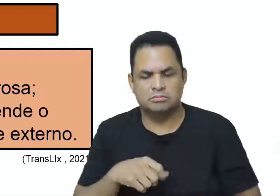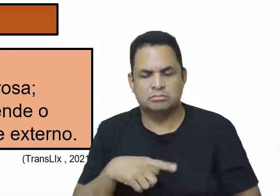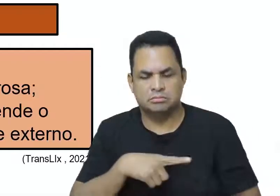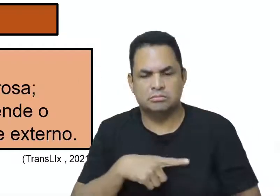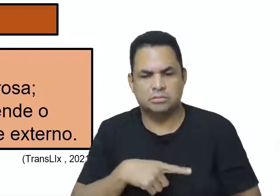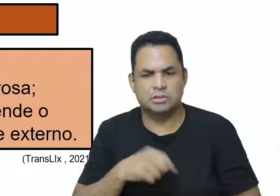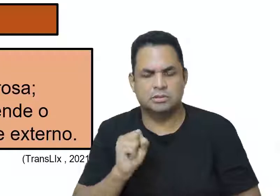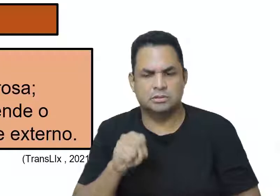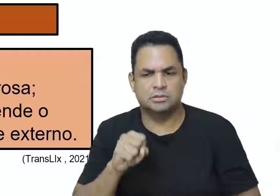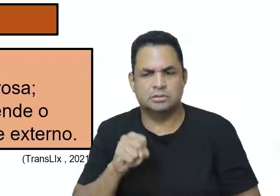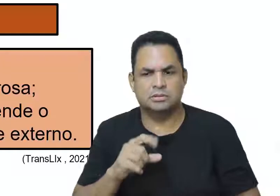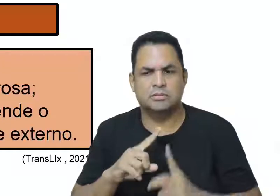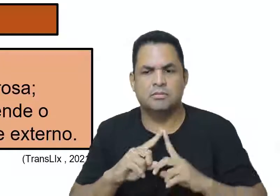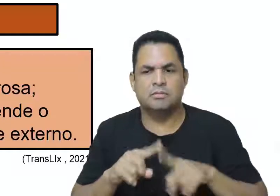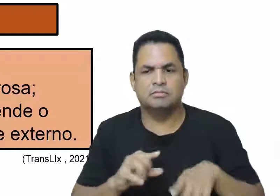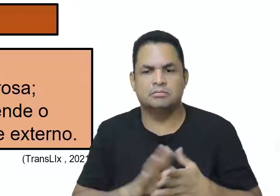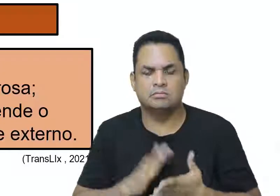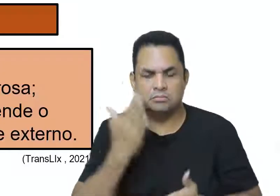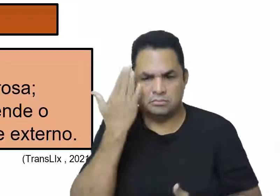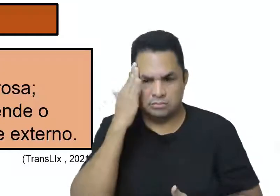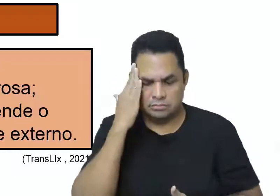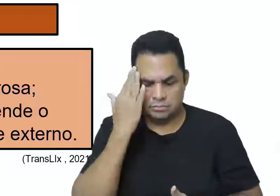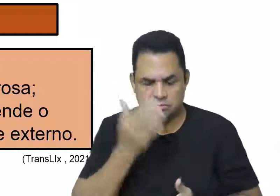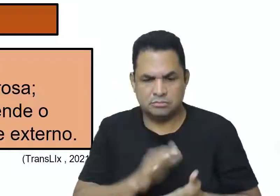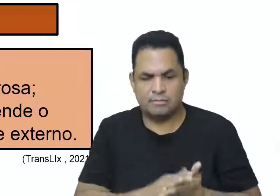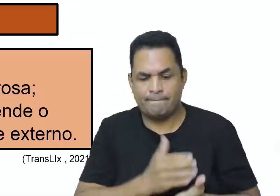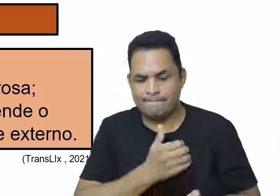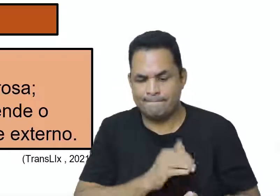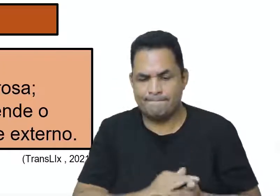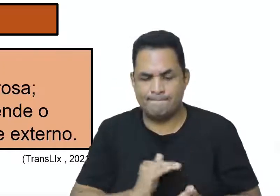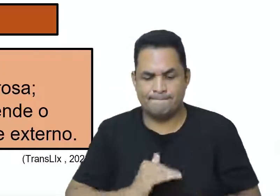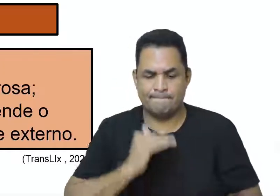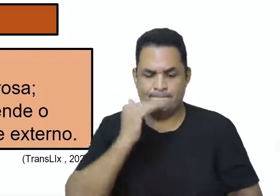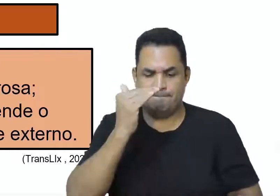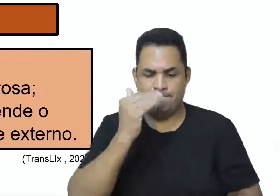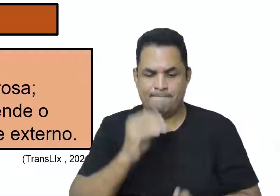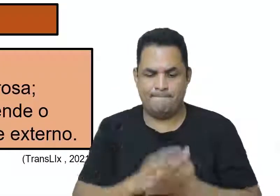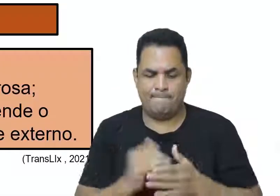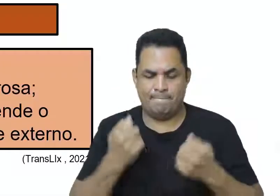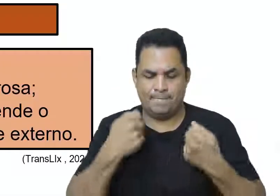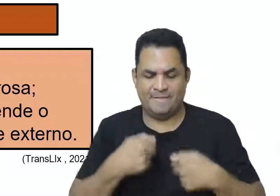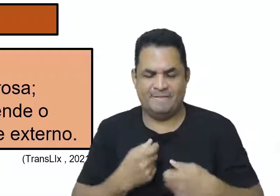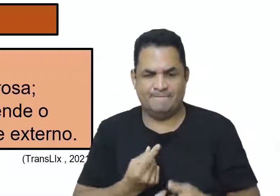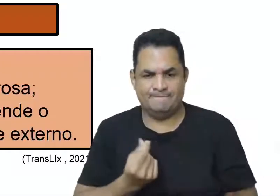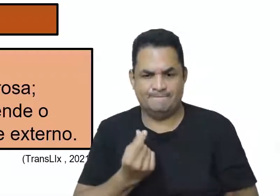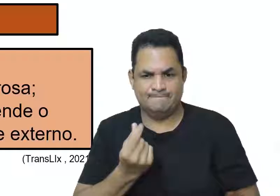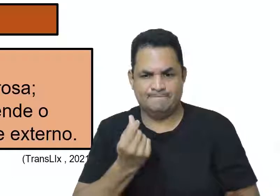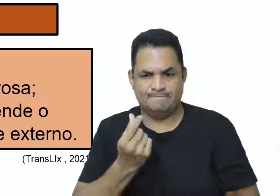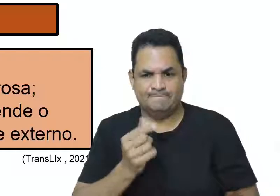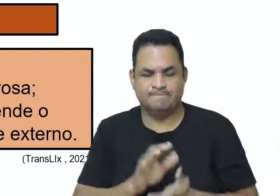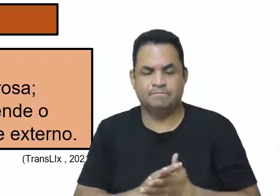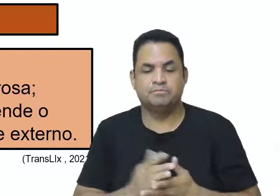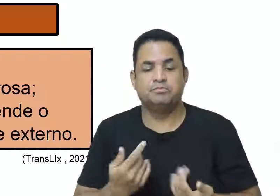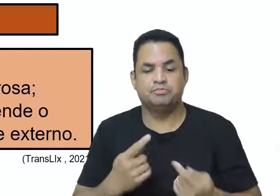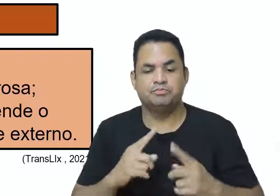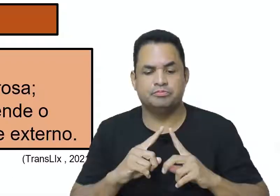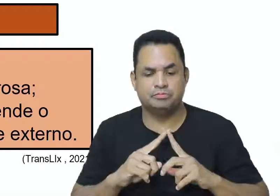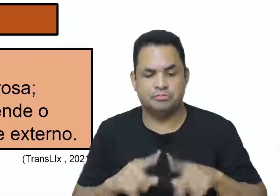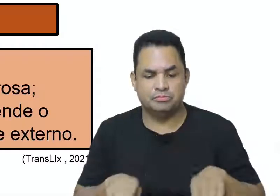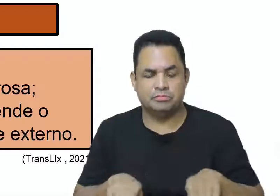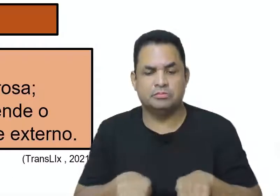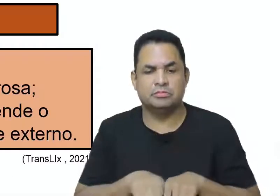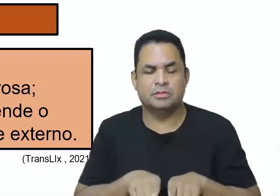Mas entenda, quanto maior o meu poder aquisitivo, maior o meu poder de consumo, mais